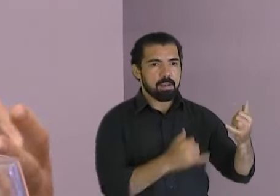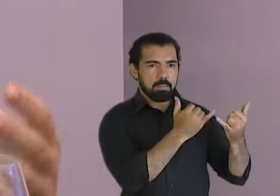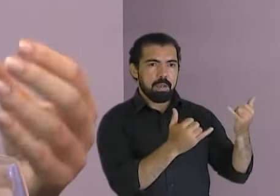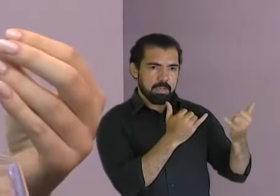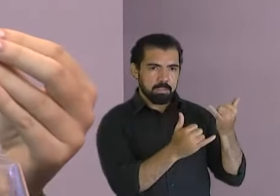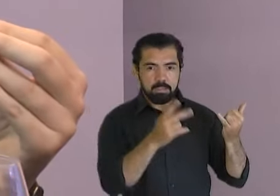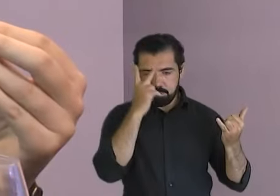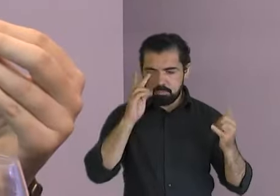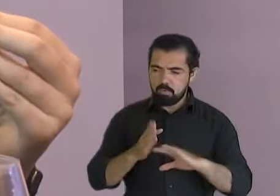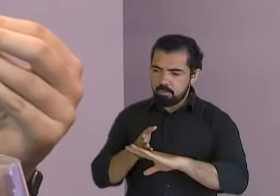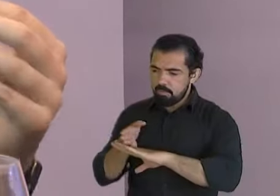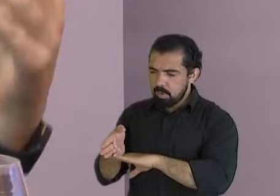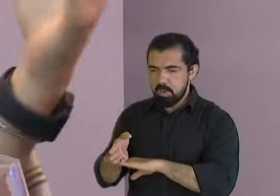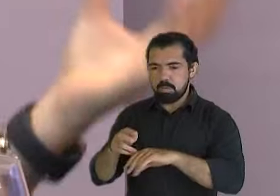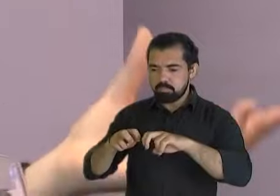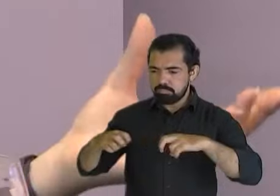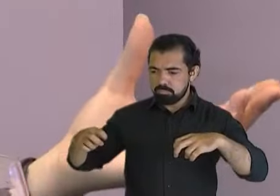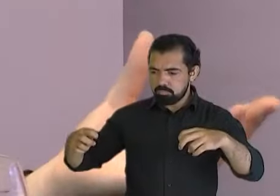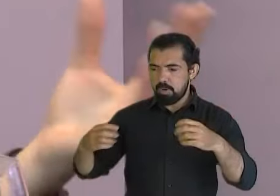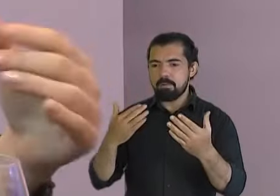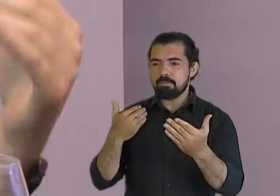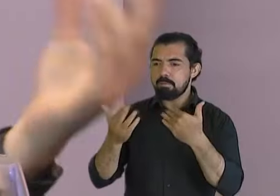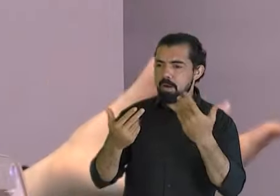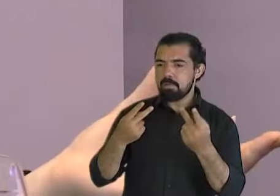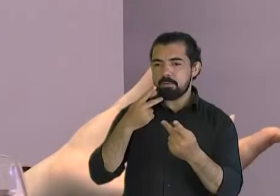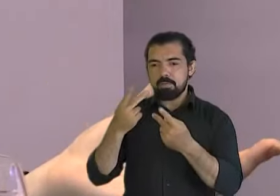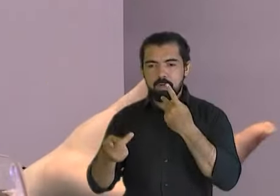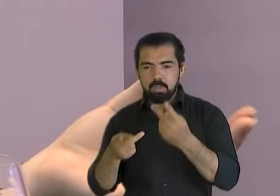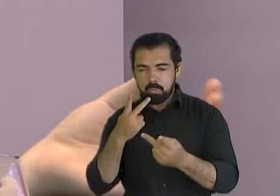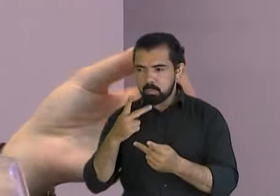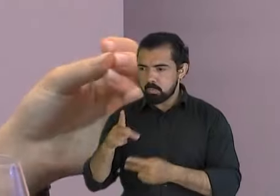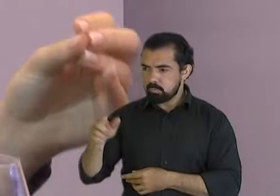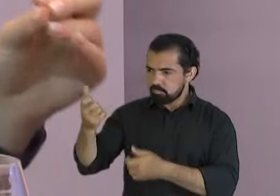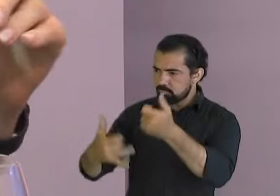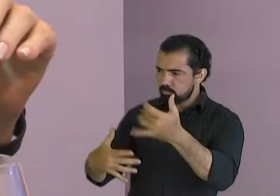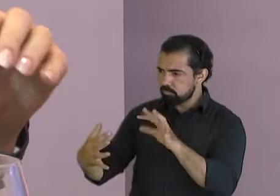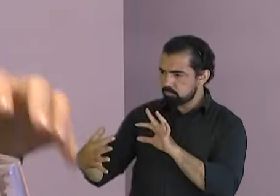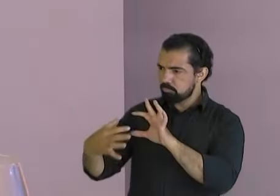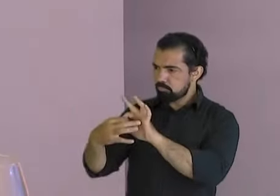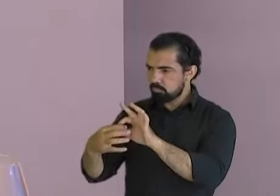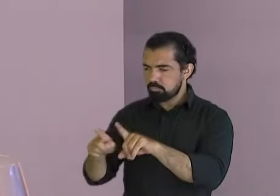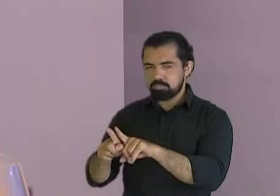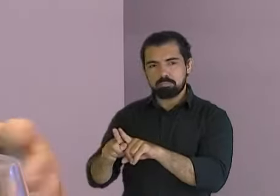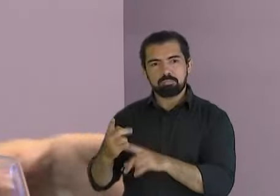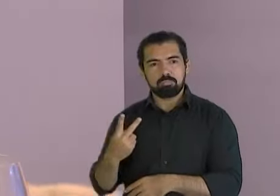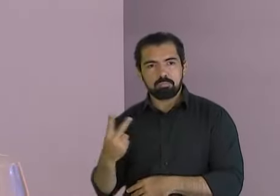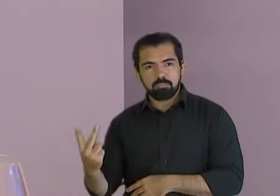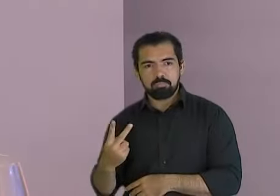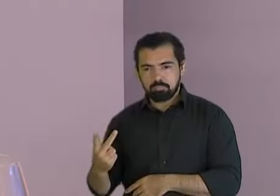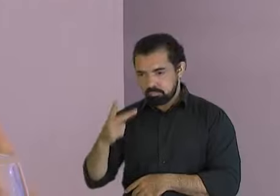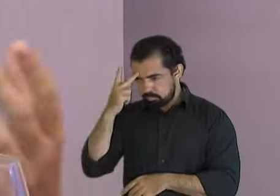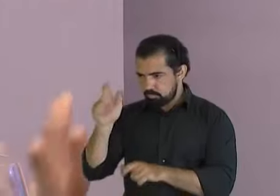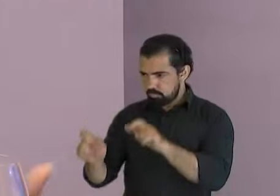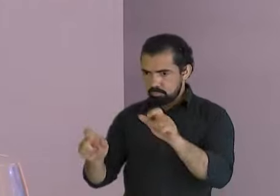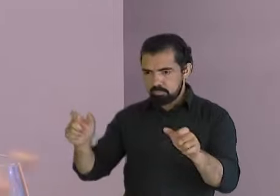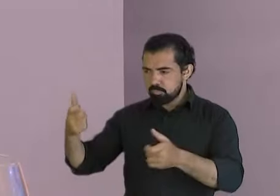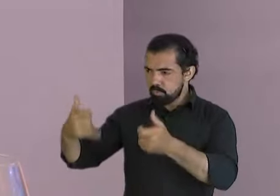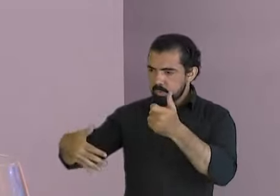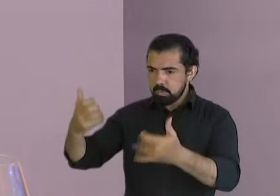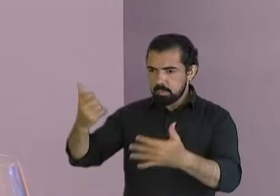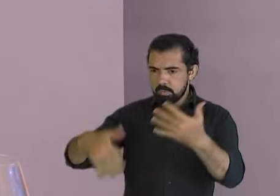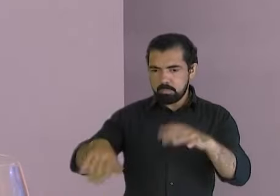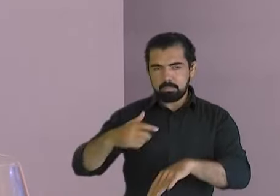da eu me conecto com você a partir da sua história, né? Então assim as pessoas vão falando ali as suas histórias e eu vou começando a